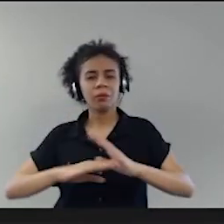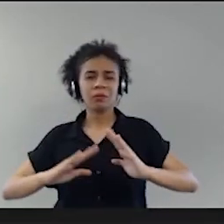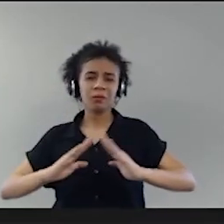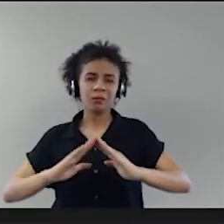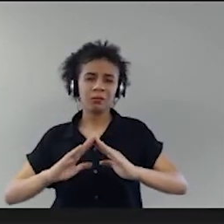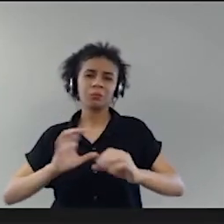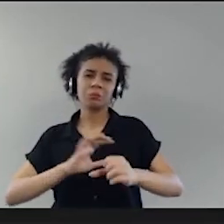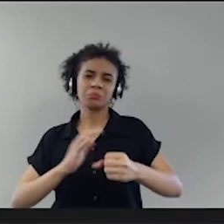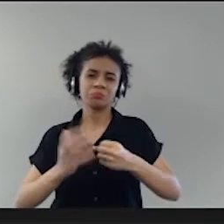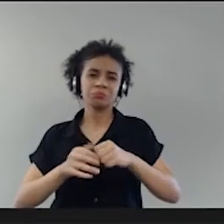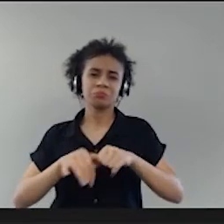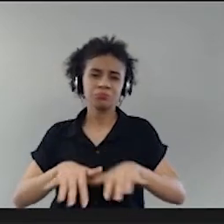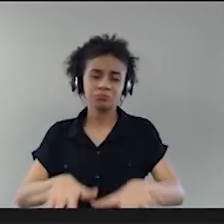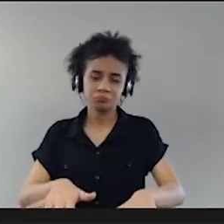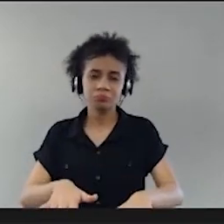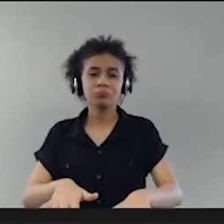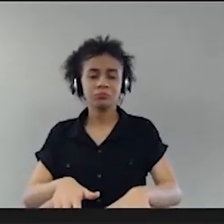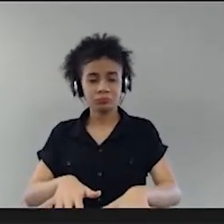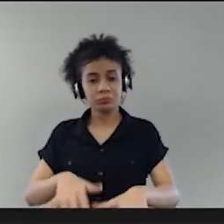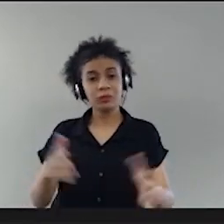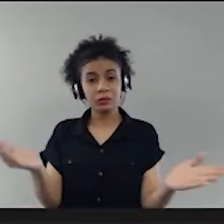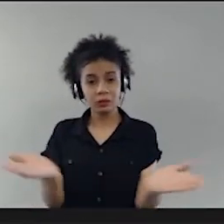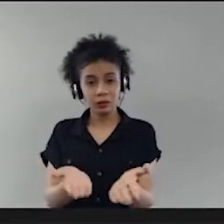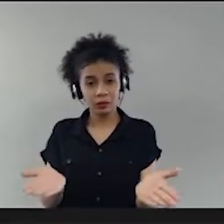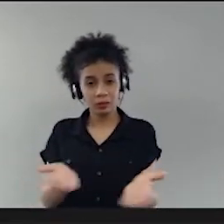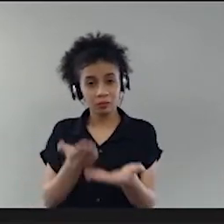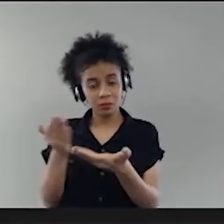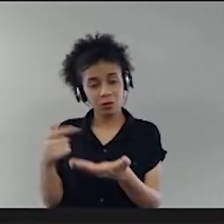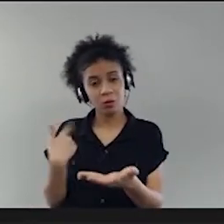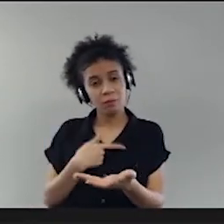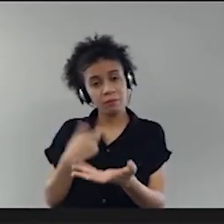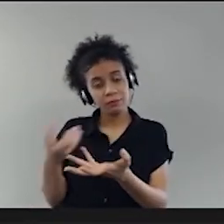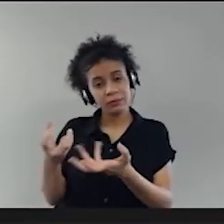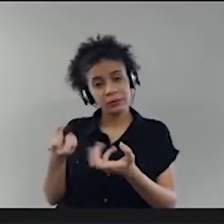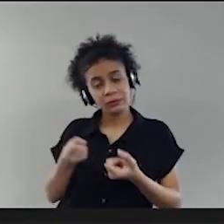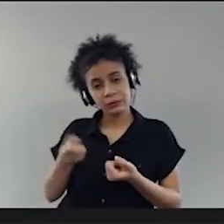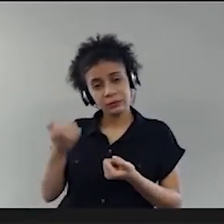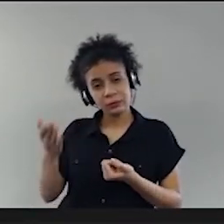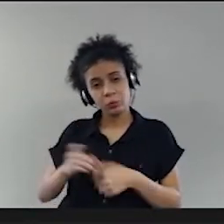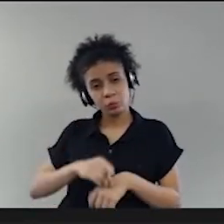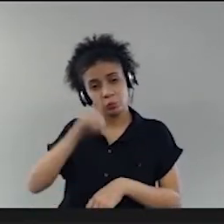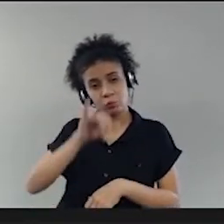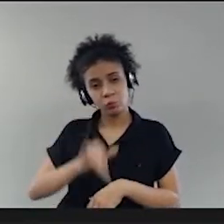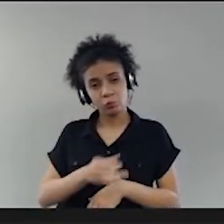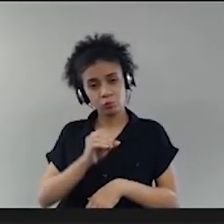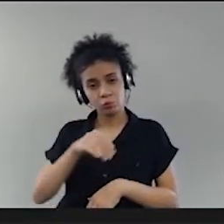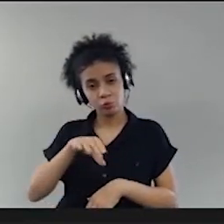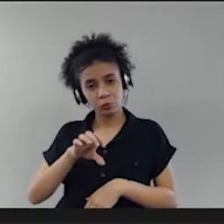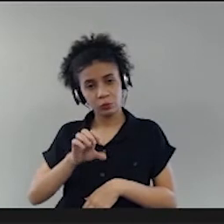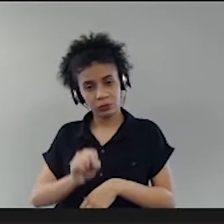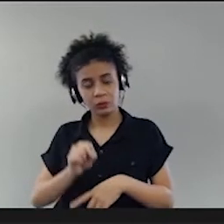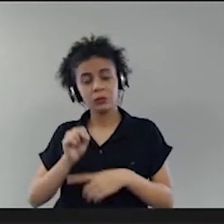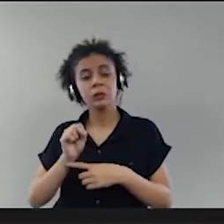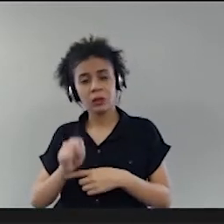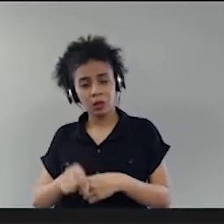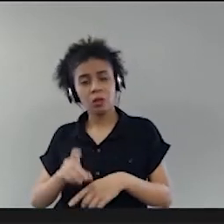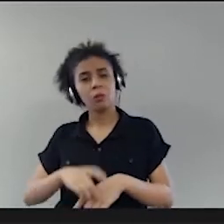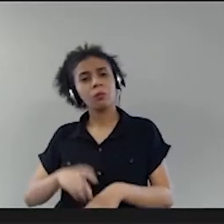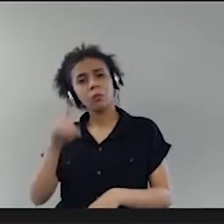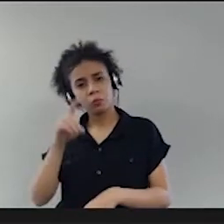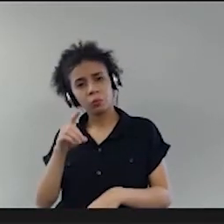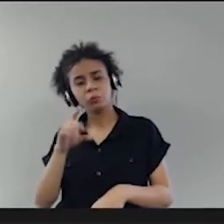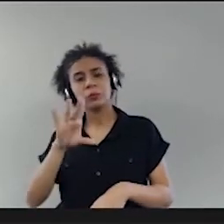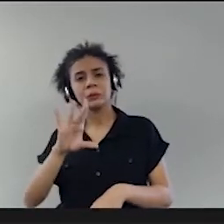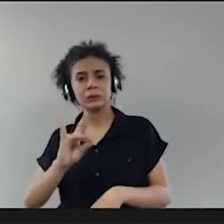de pandemia, de Covid-19. E agora nós vamos receber o doutor Jones Albuquerque, que é doutor